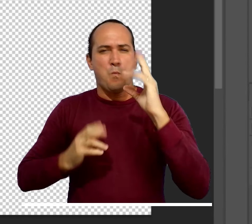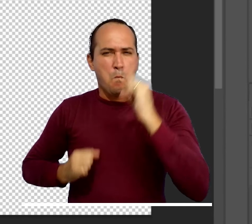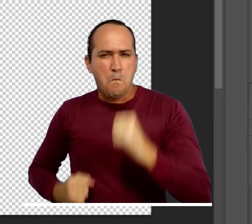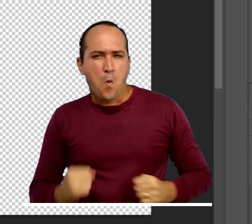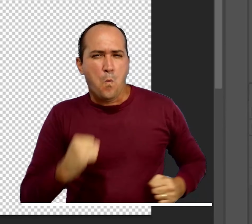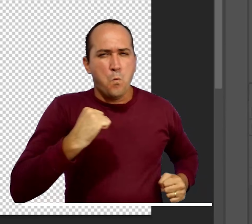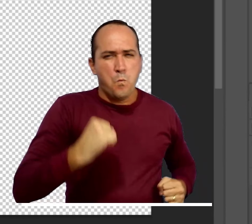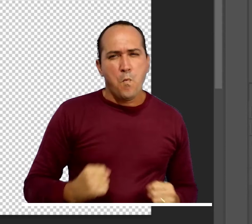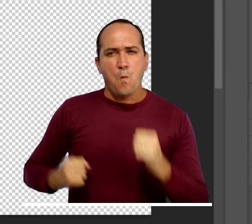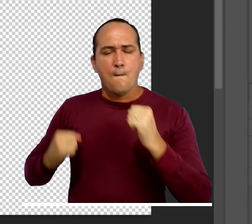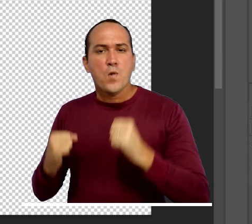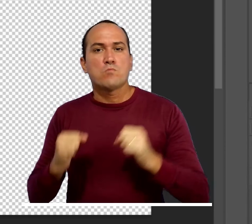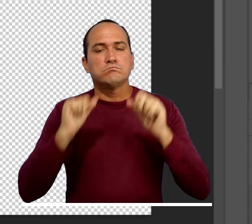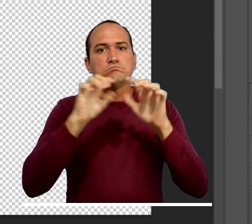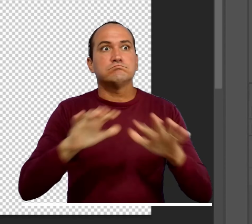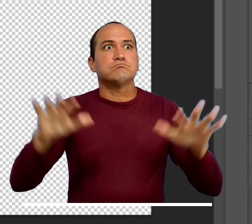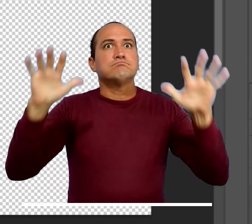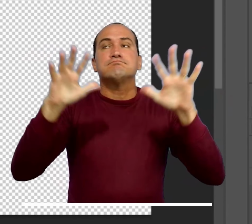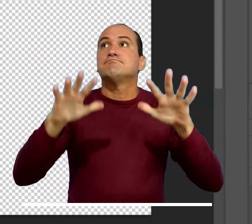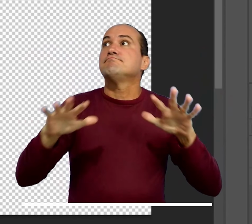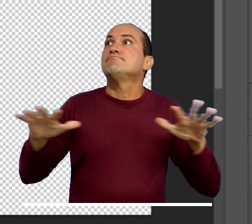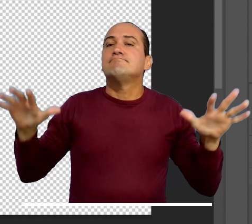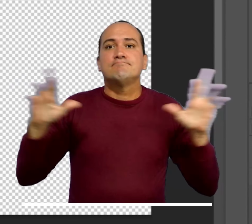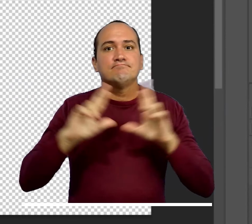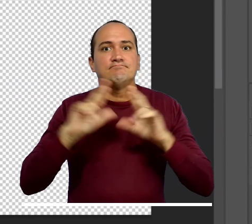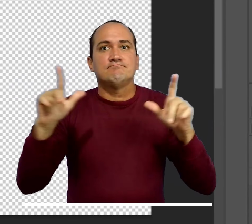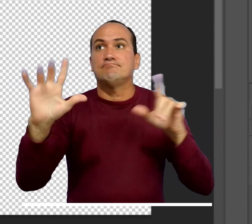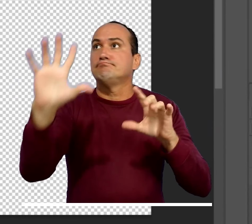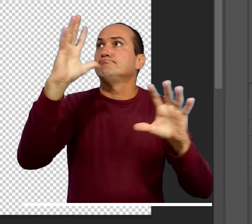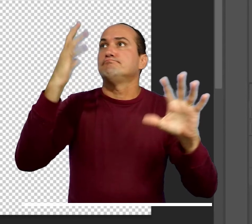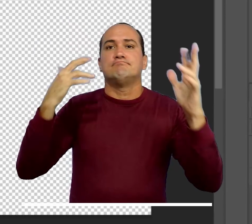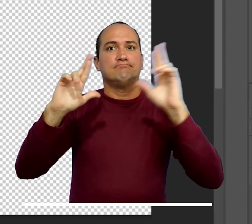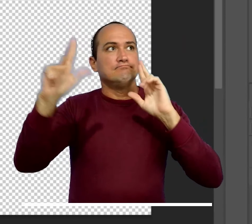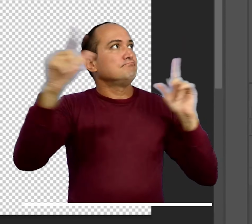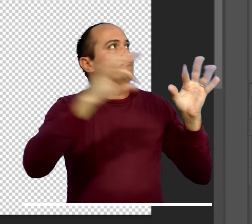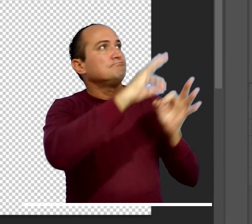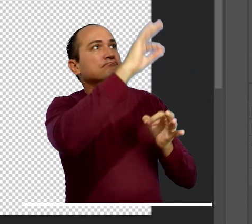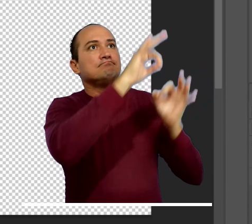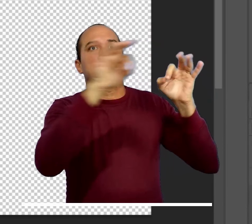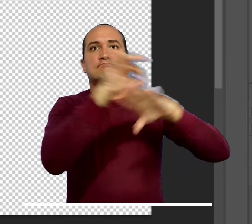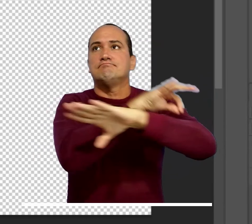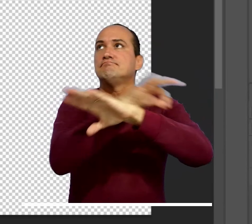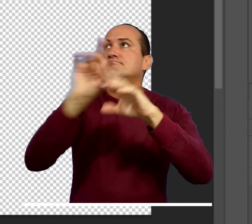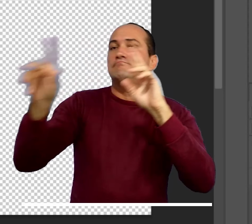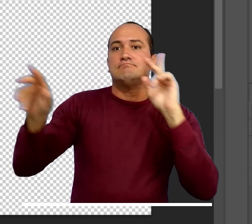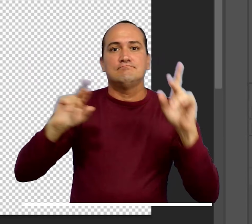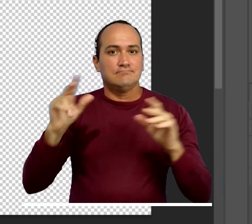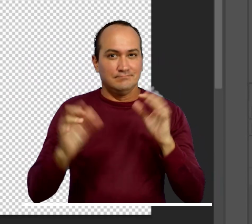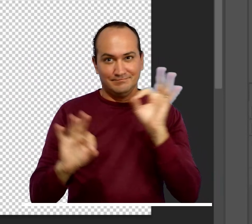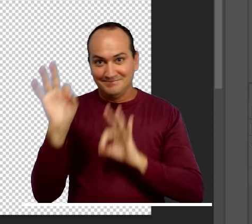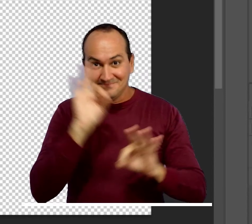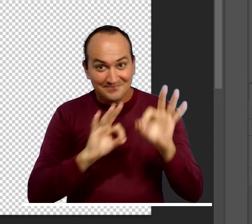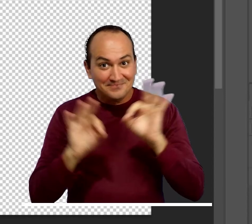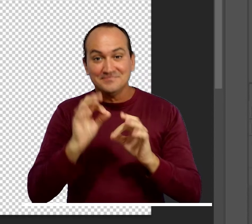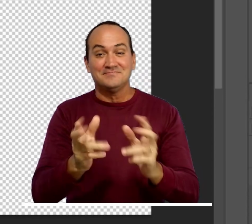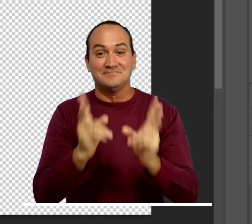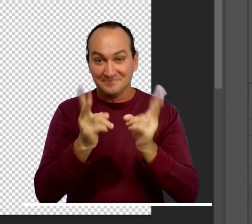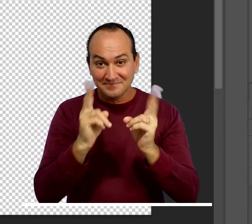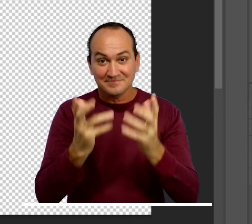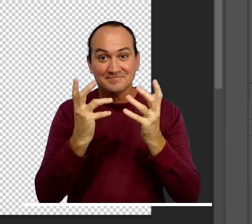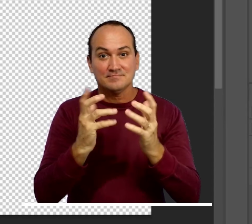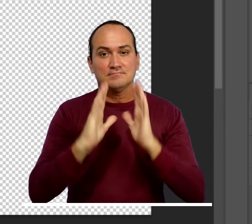correndo num cenário de ficção, com uma arquitetura diferentona, alguma coisa desse tipo. Então eu vou querer manter, na